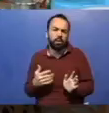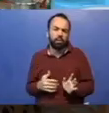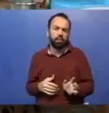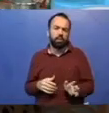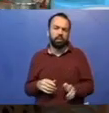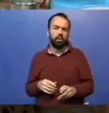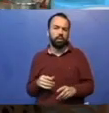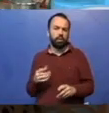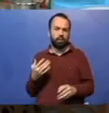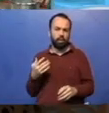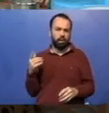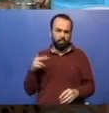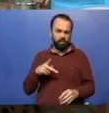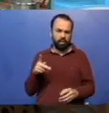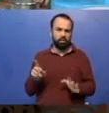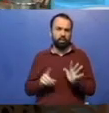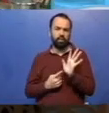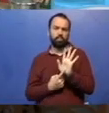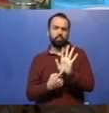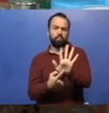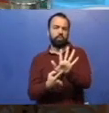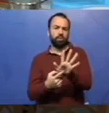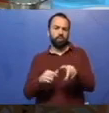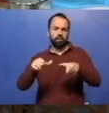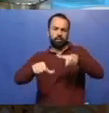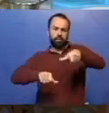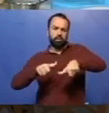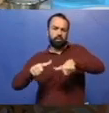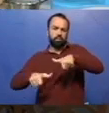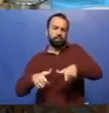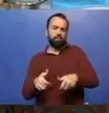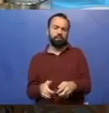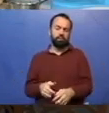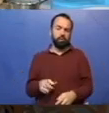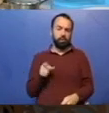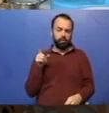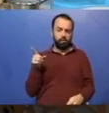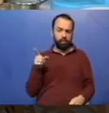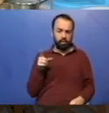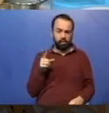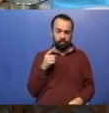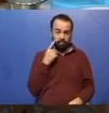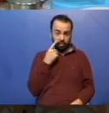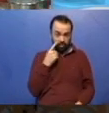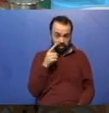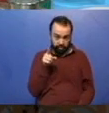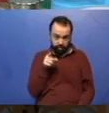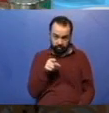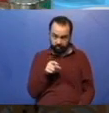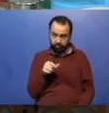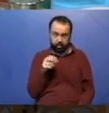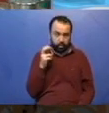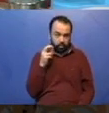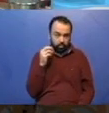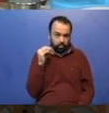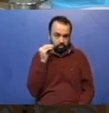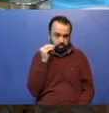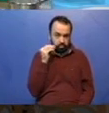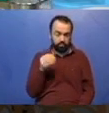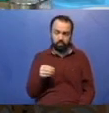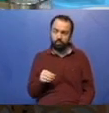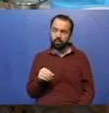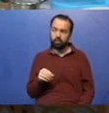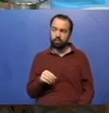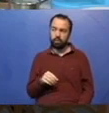algumas observações, tá? Você observou, por meio de um experimento, nós vamos estar fazendo